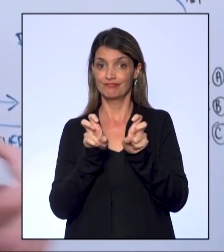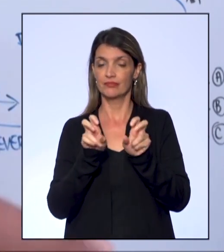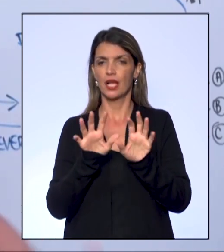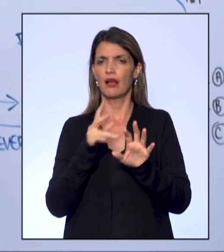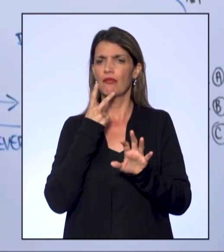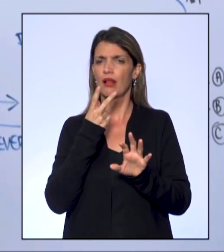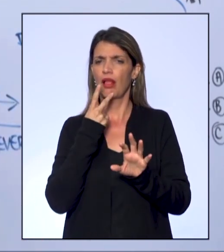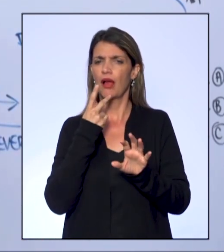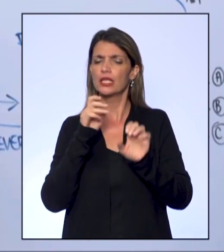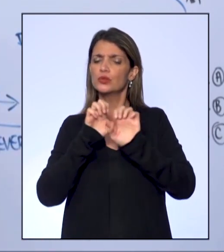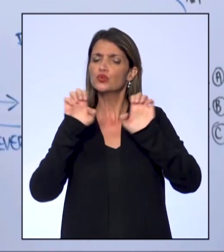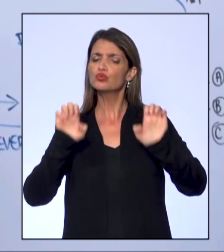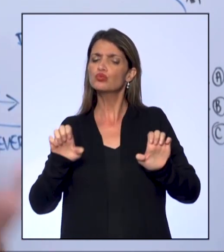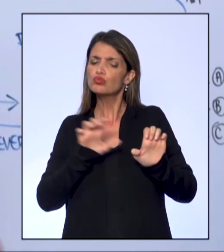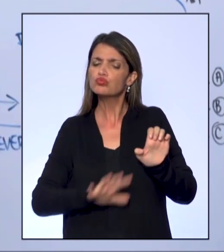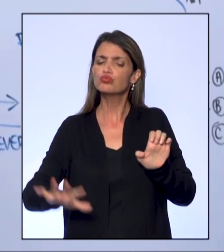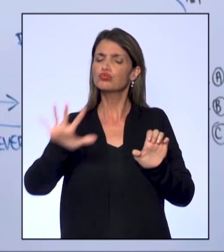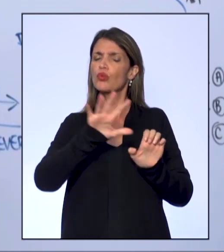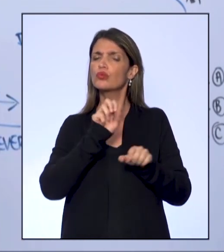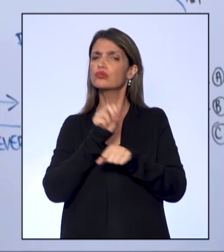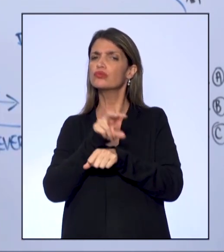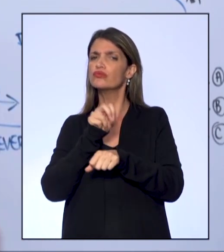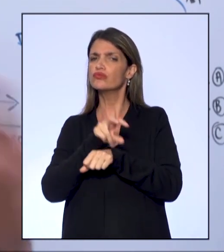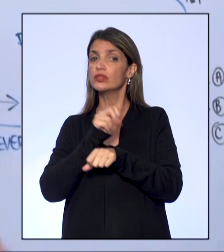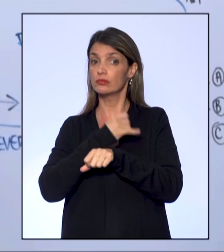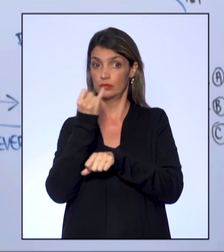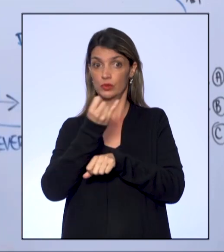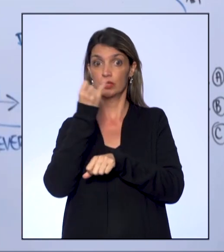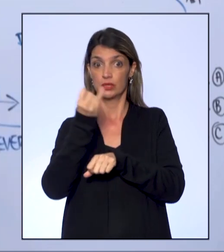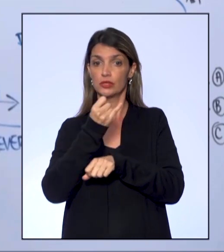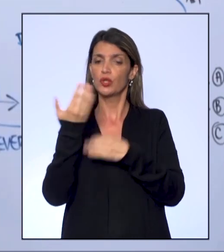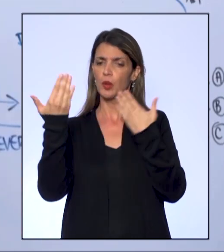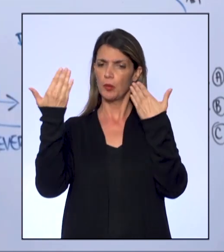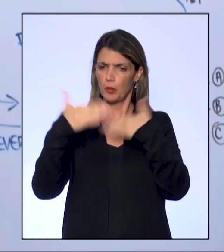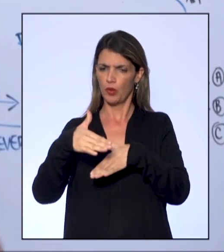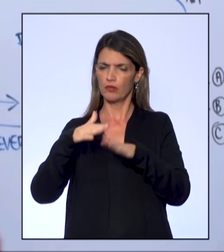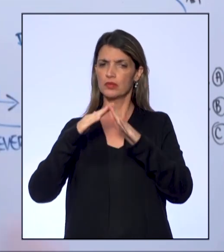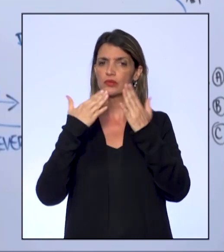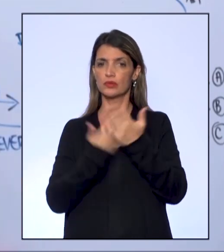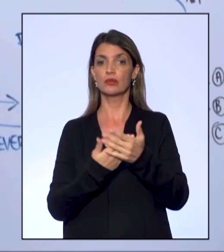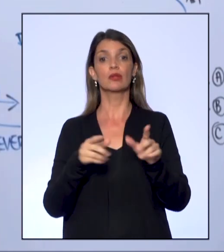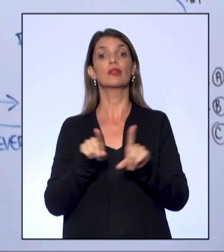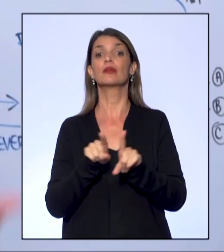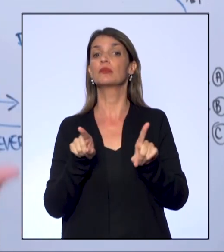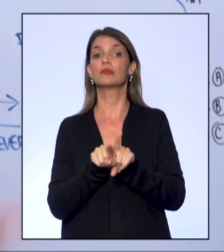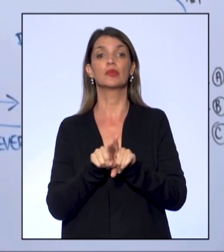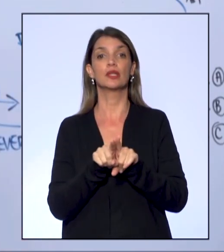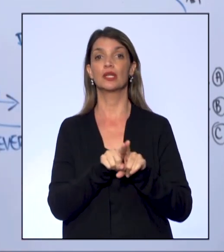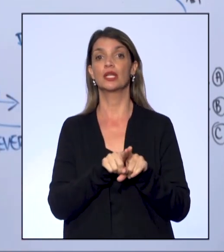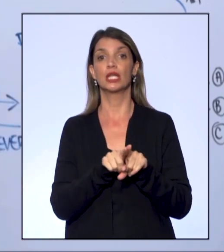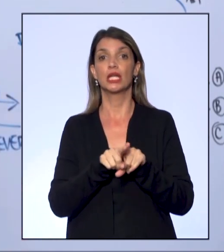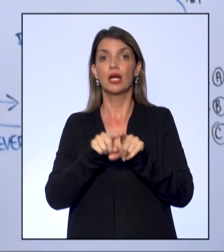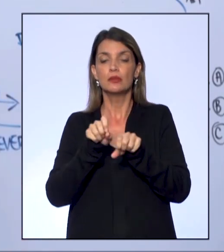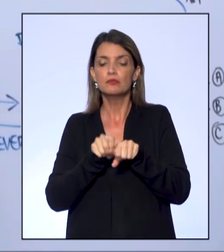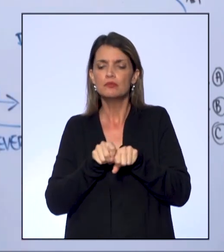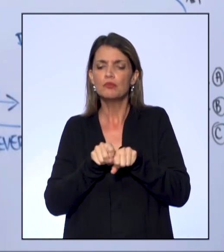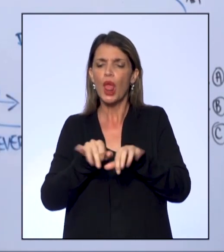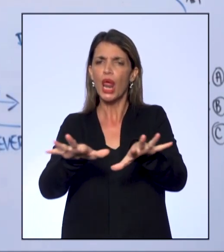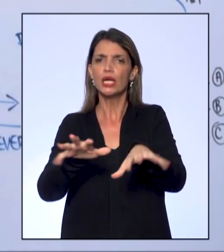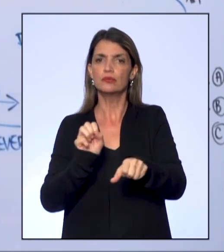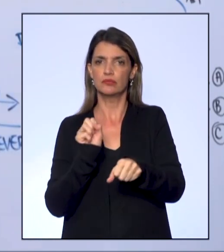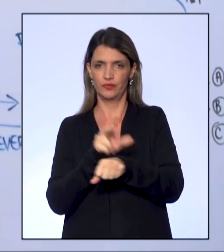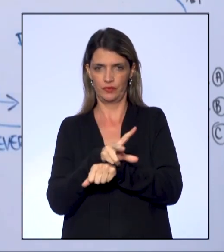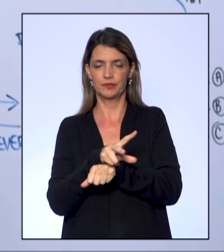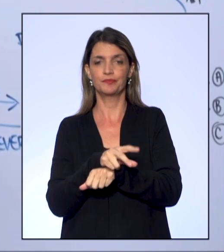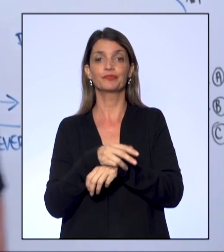pouquinho sobre a estrutura geral do vírus, que é muito importante para a sua prova na escola, e também a gente vai falar sobre a replicação do vírus, tá, galera?